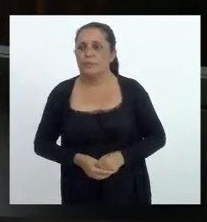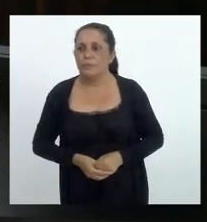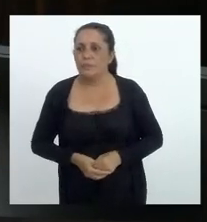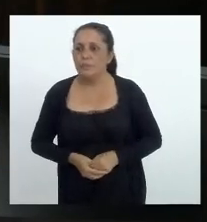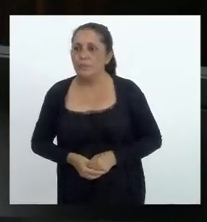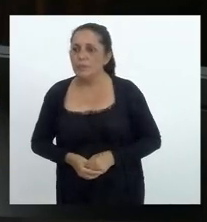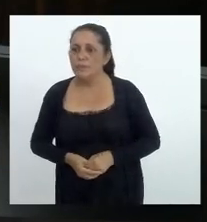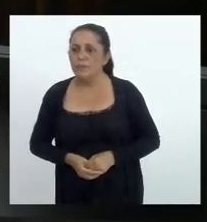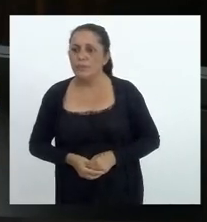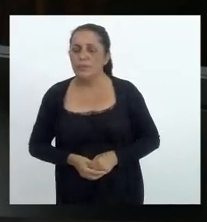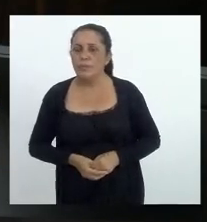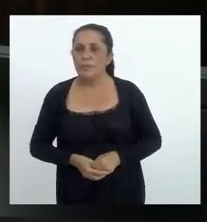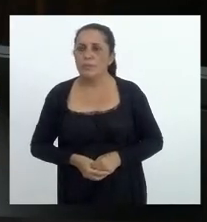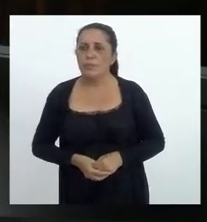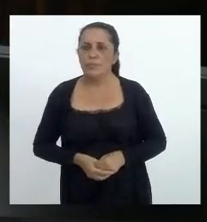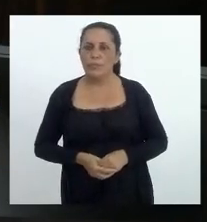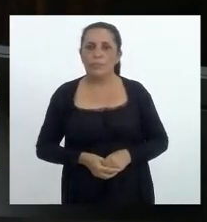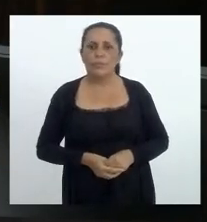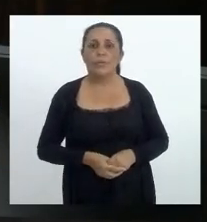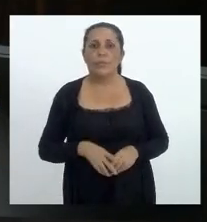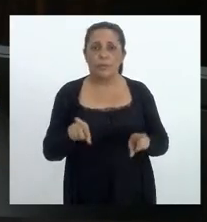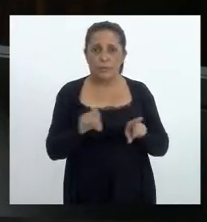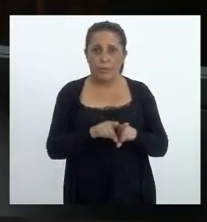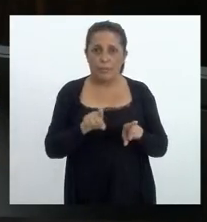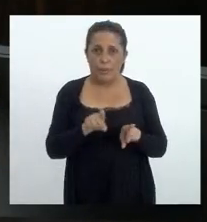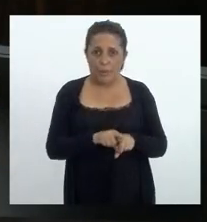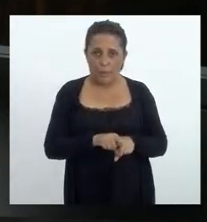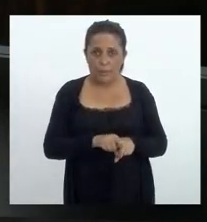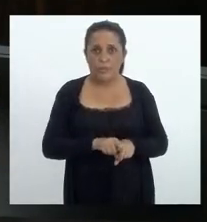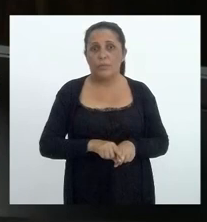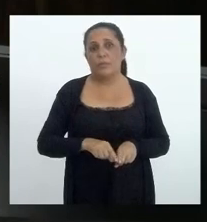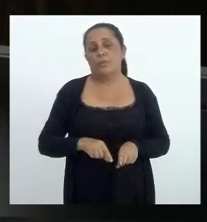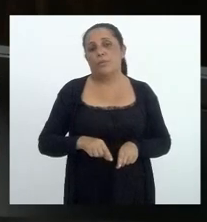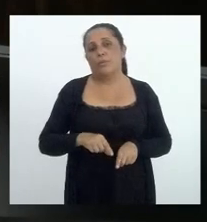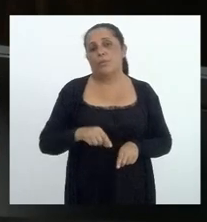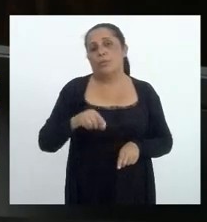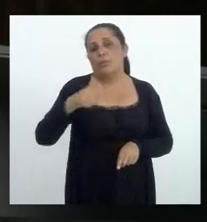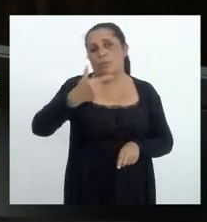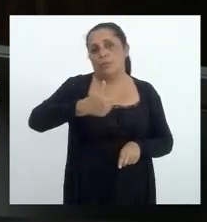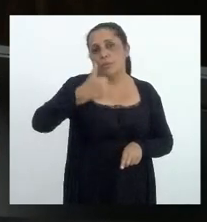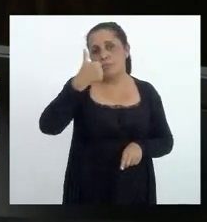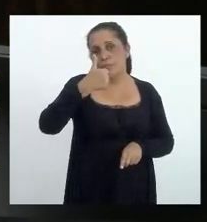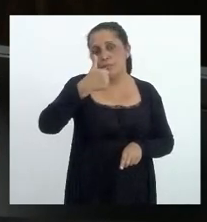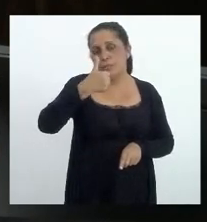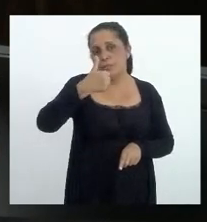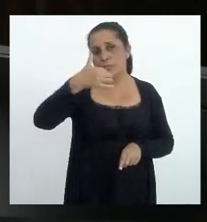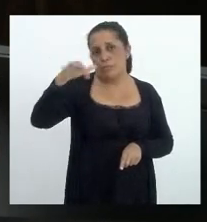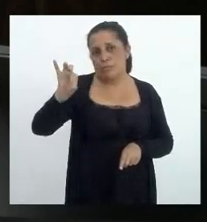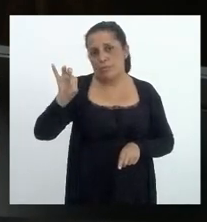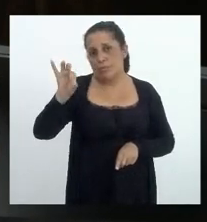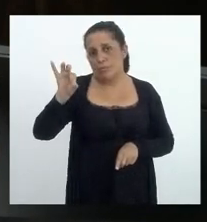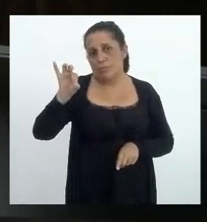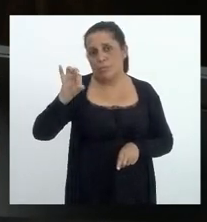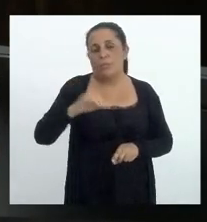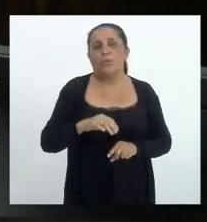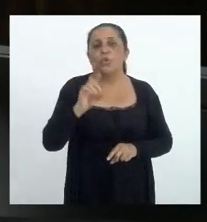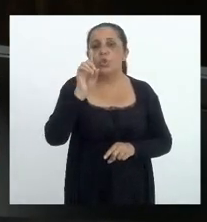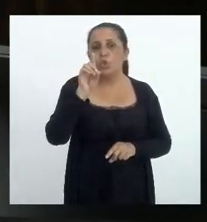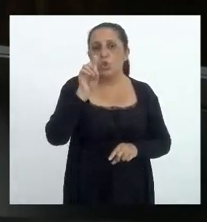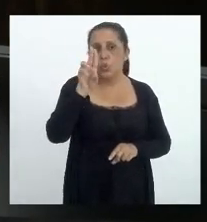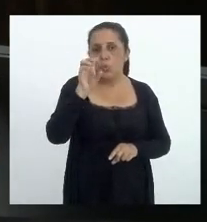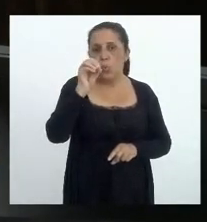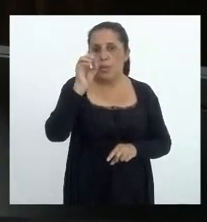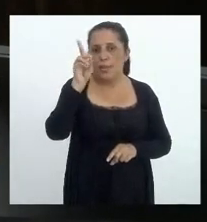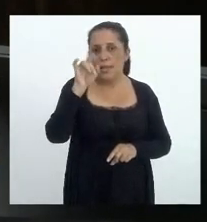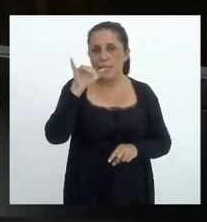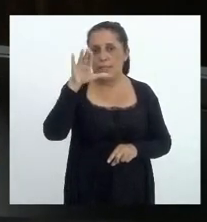Em relação ao duodécimo das universidades, eu gostaria de citar aqui aos senhores